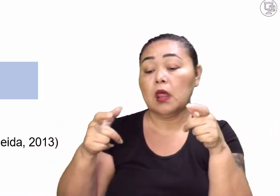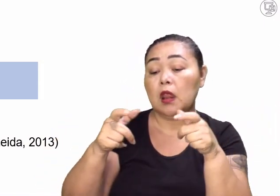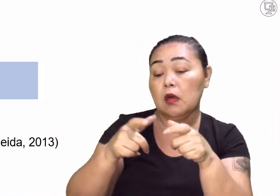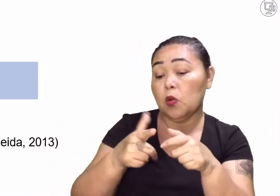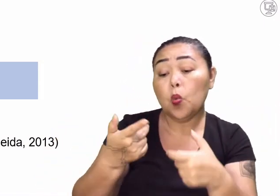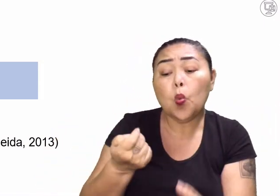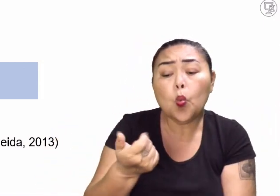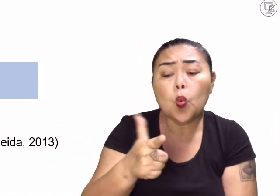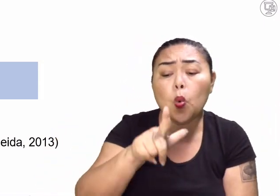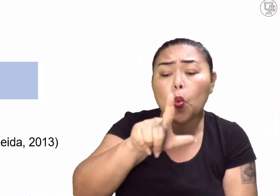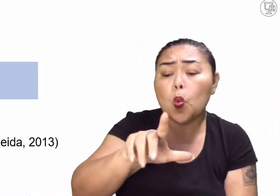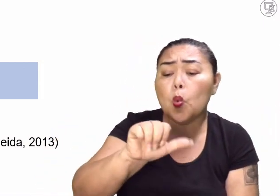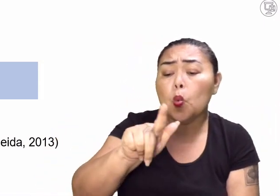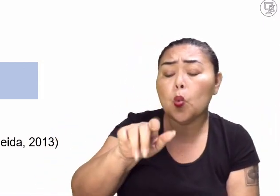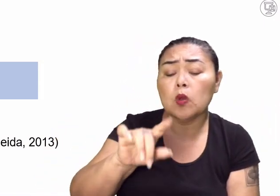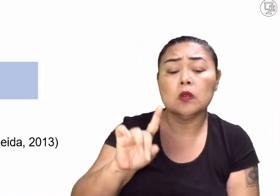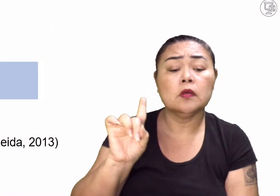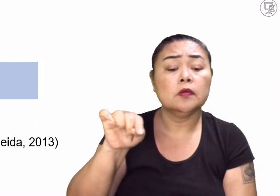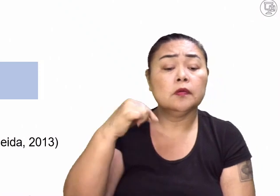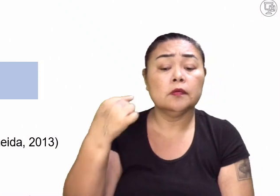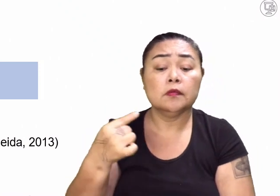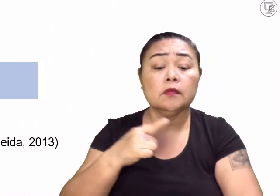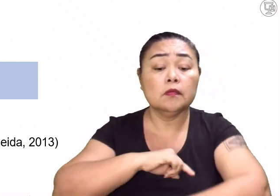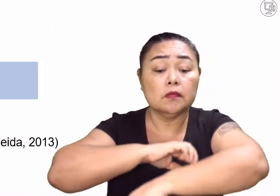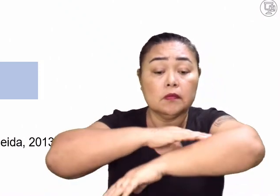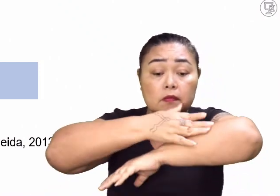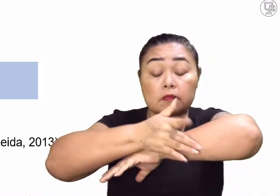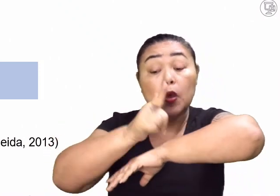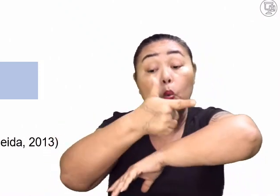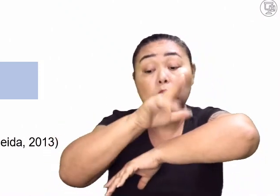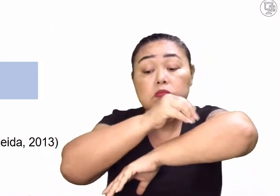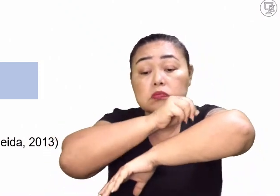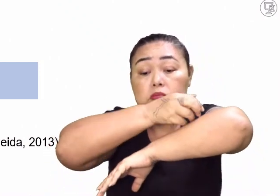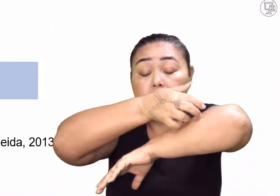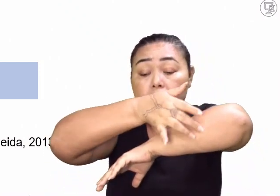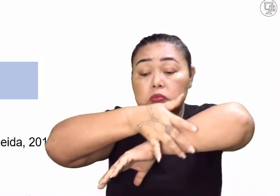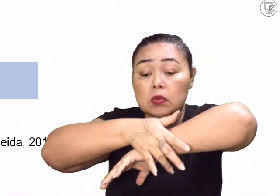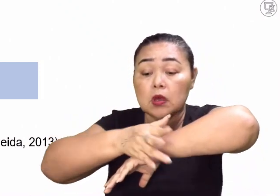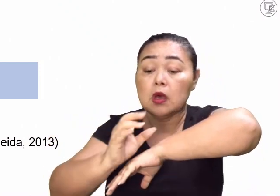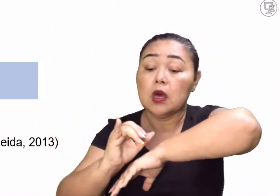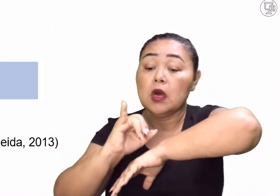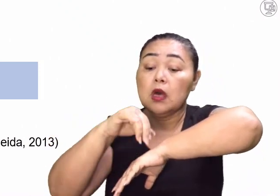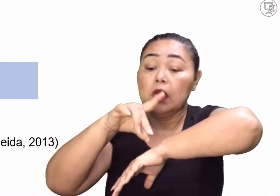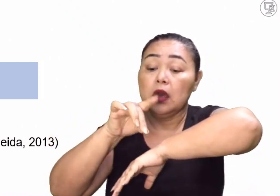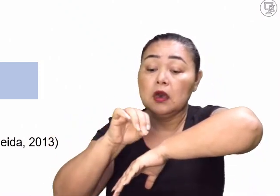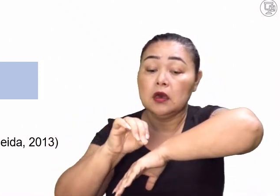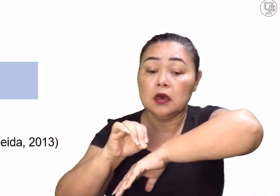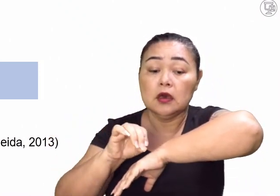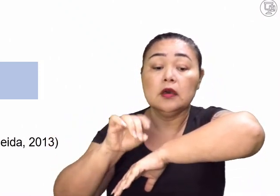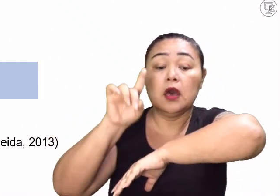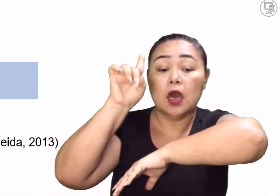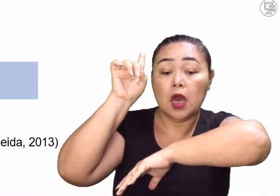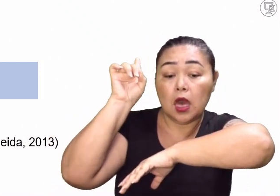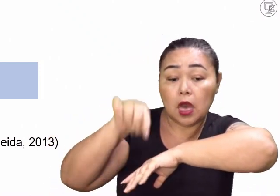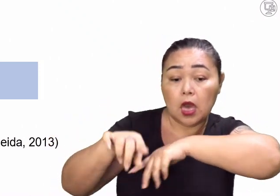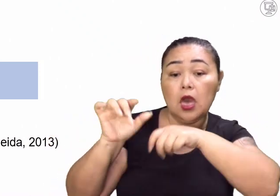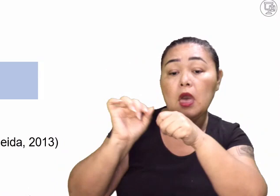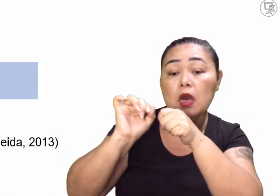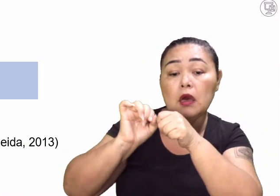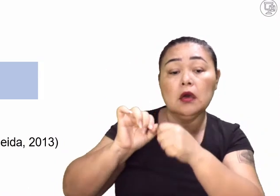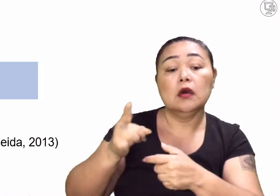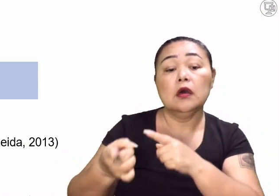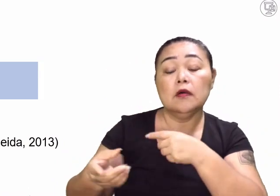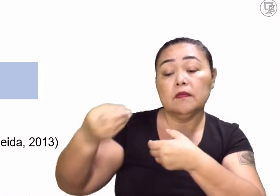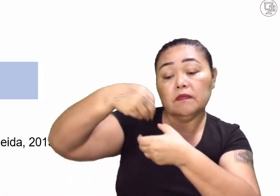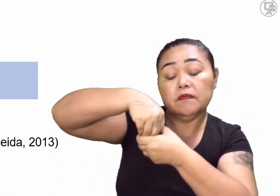E quando fala da drenagem exorreica, porque nós temos outro tipo de drenagem, que é endorreica. Endorreica é quando a drenagem